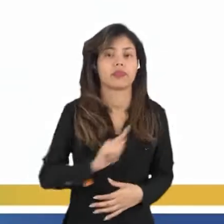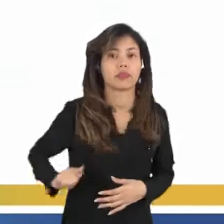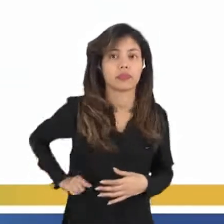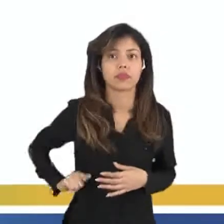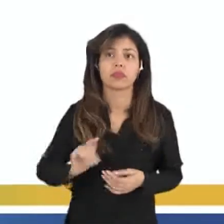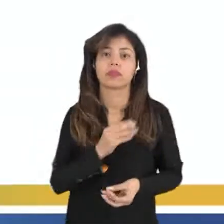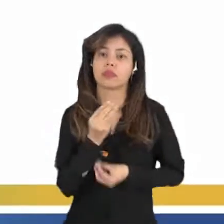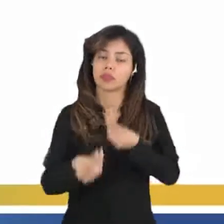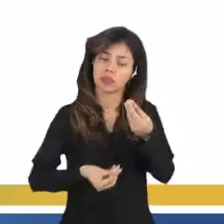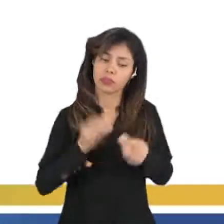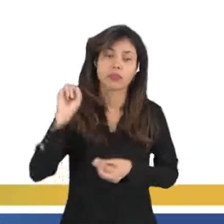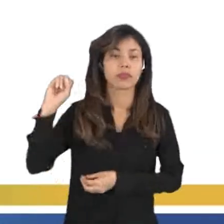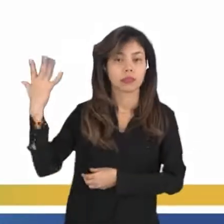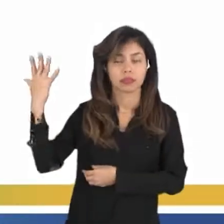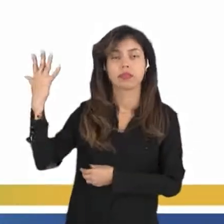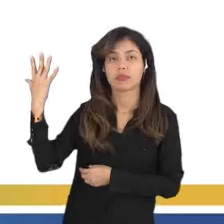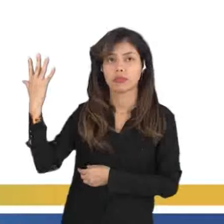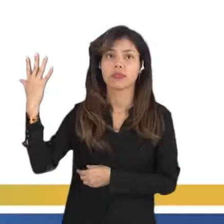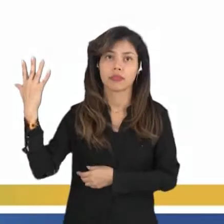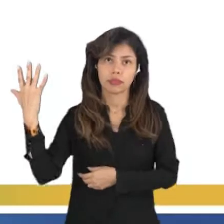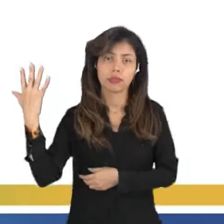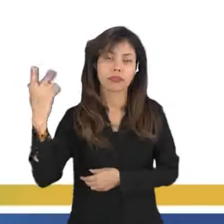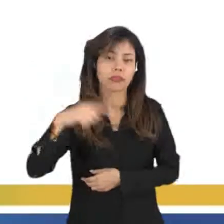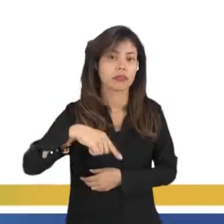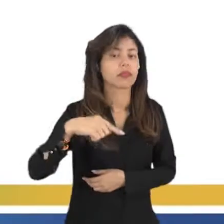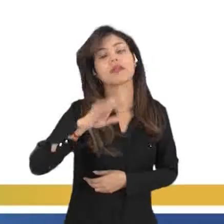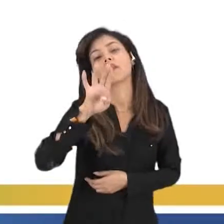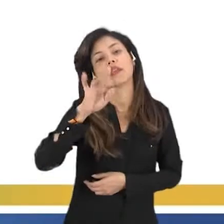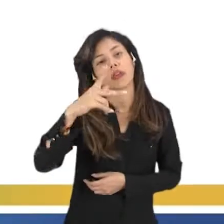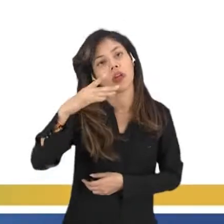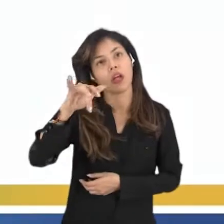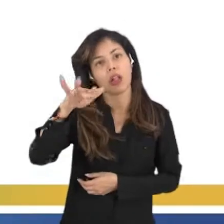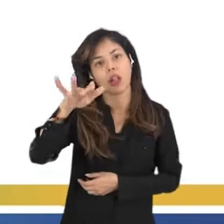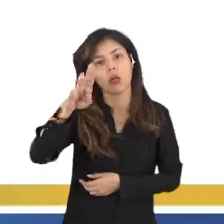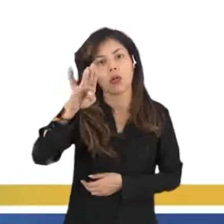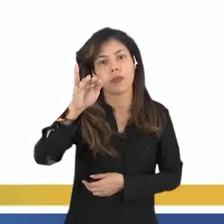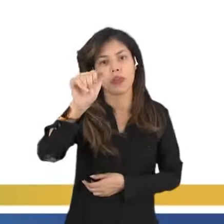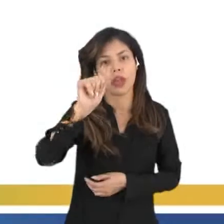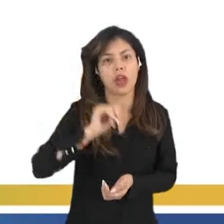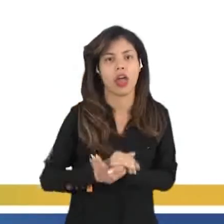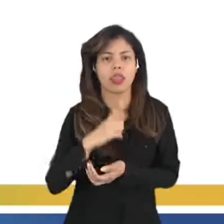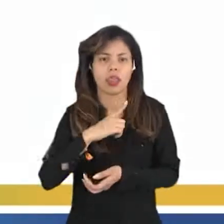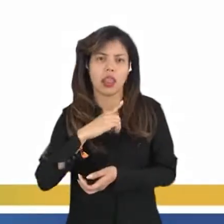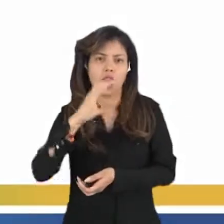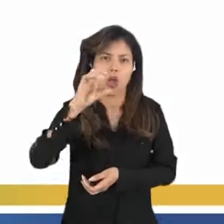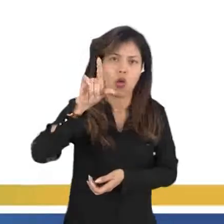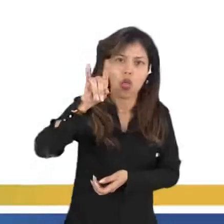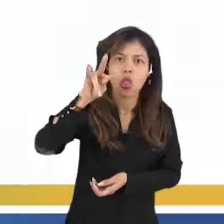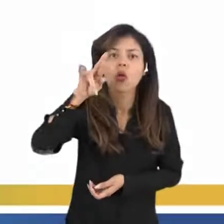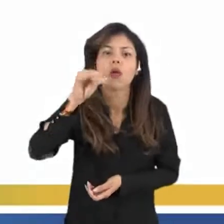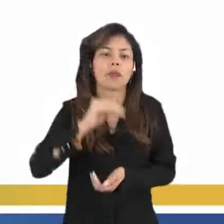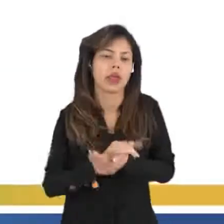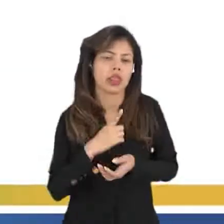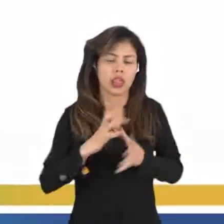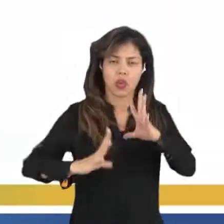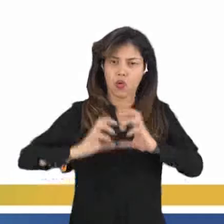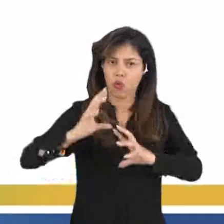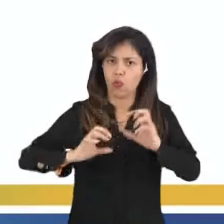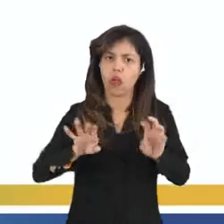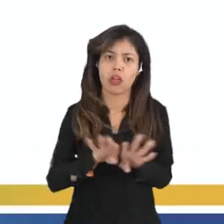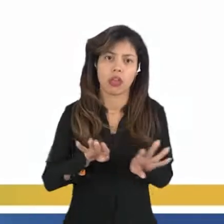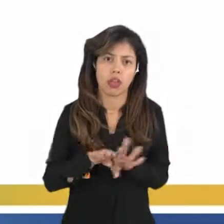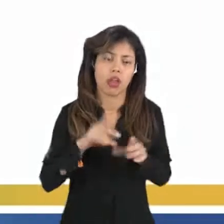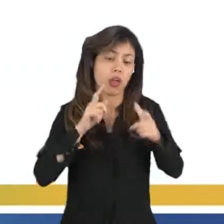como aconteceu também aqui com as Farc na Colômbia. Então criam atentados terroristas contra povoados ou contra